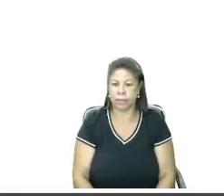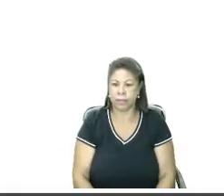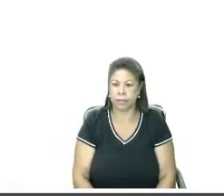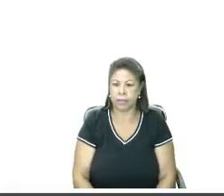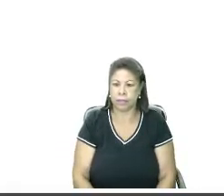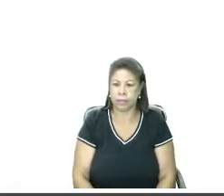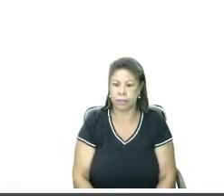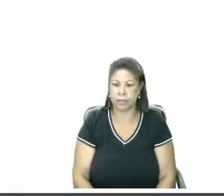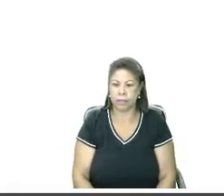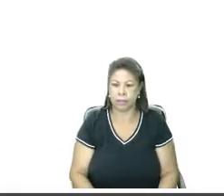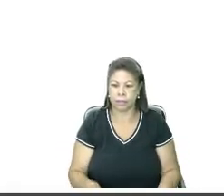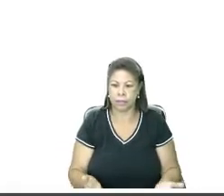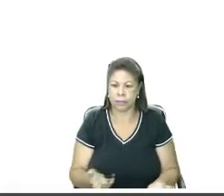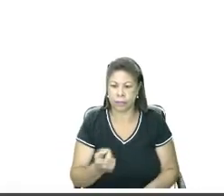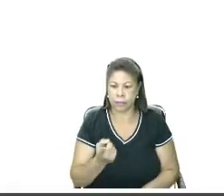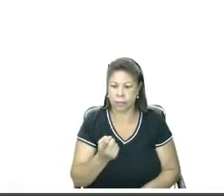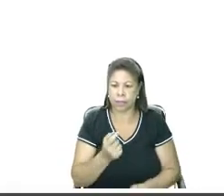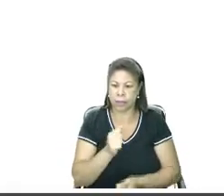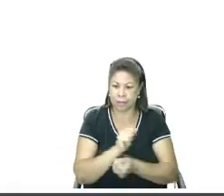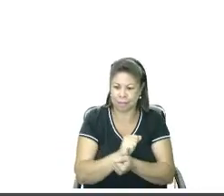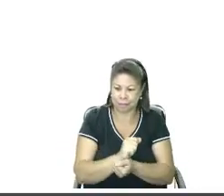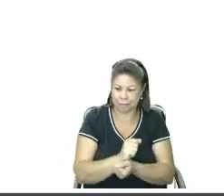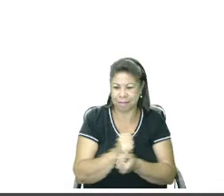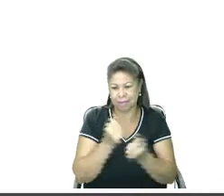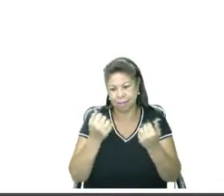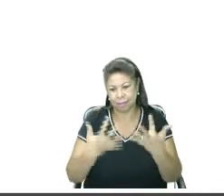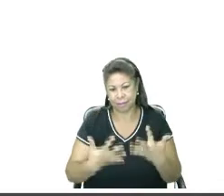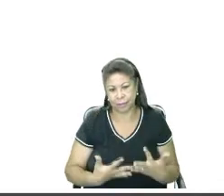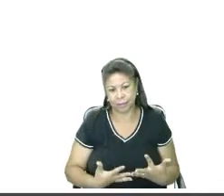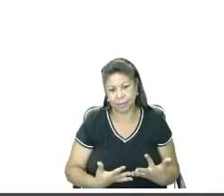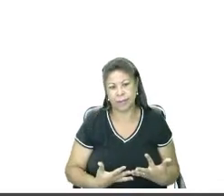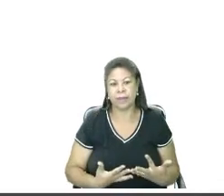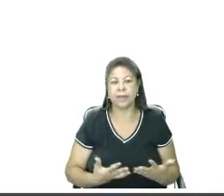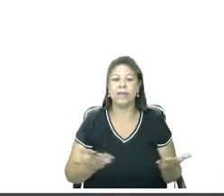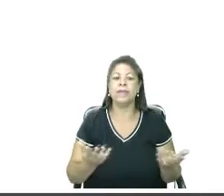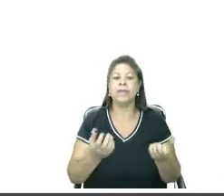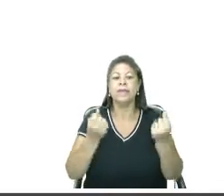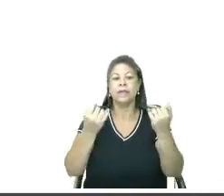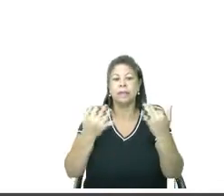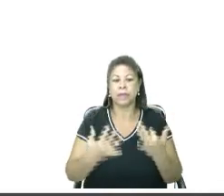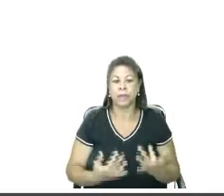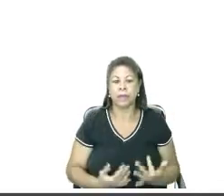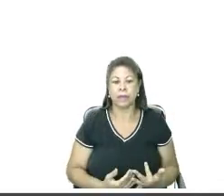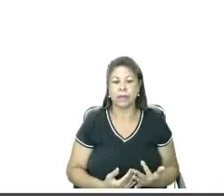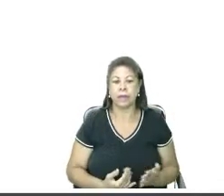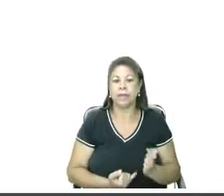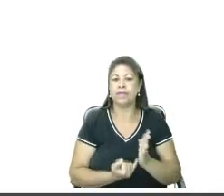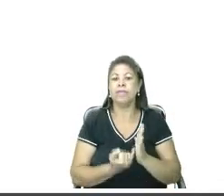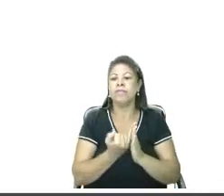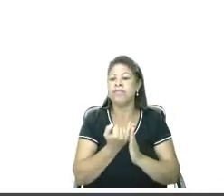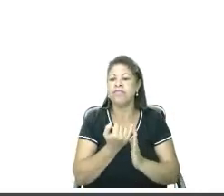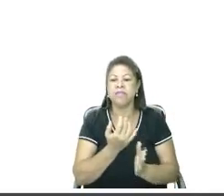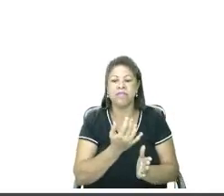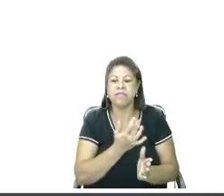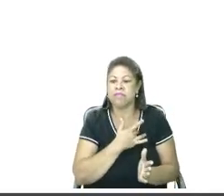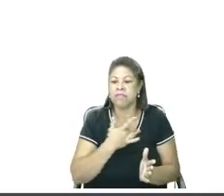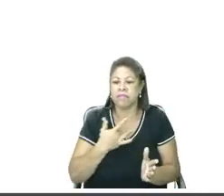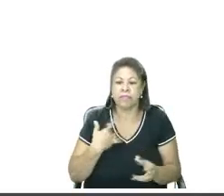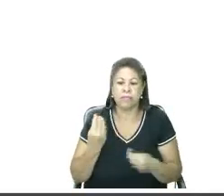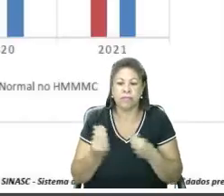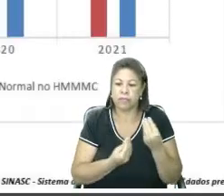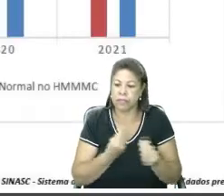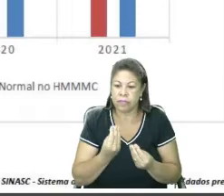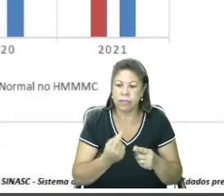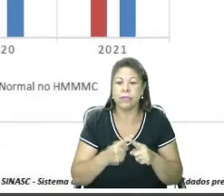Aí a gente para um pouco de falar de recurso financeiro, vamos falar dos indicadores de saúde, também em cumprimento ao que determina a Lei 141.